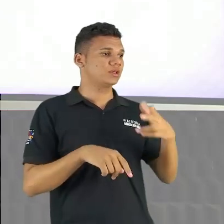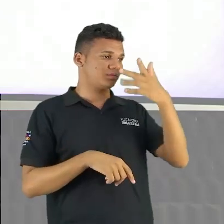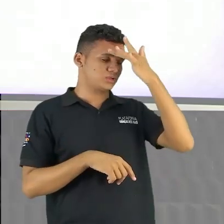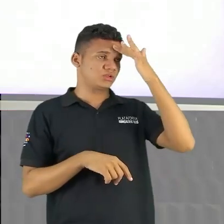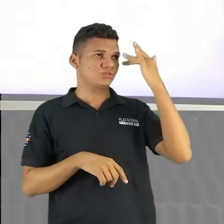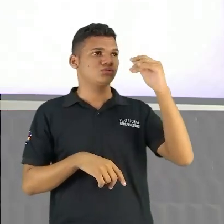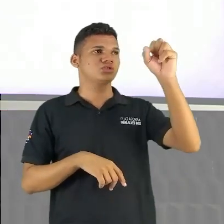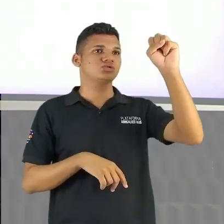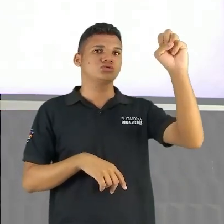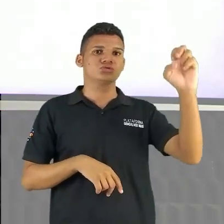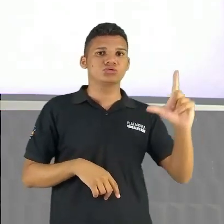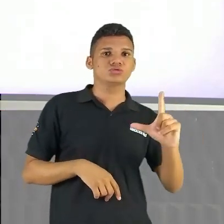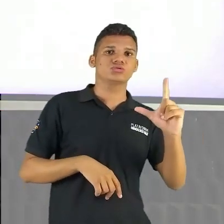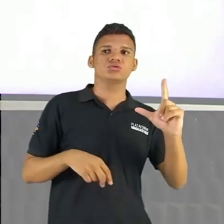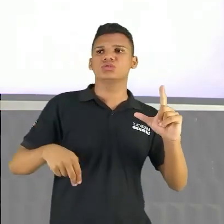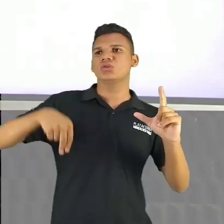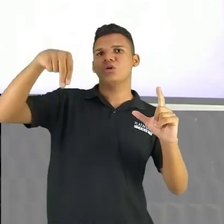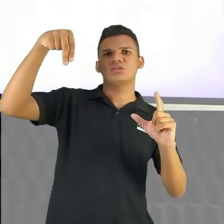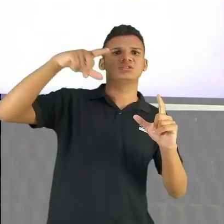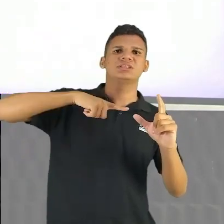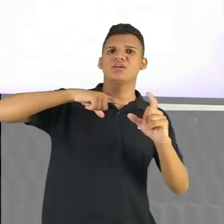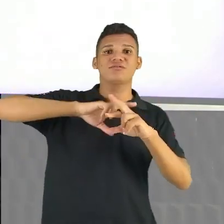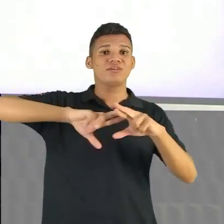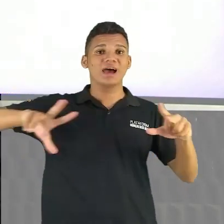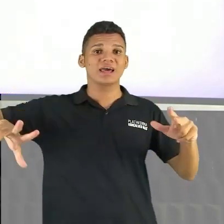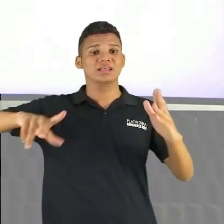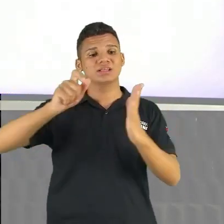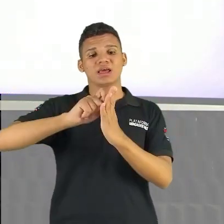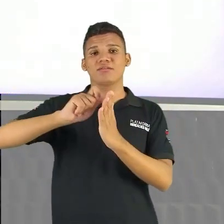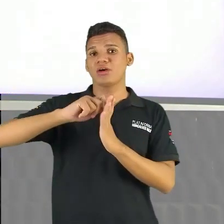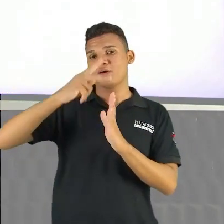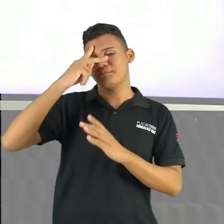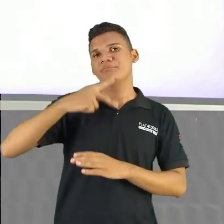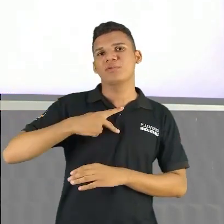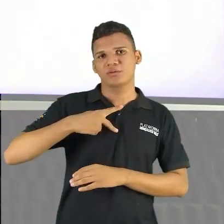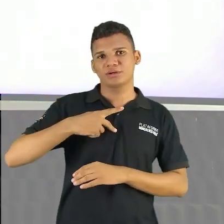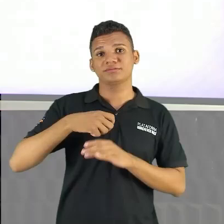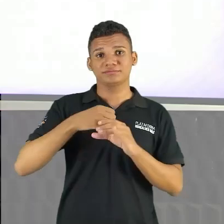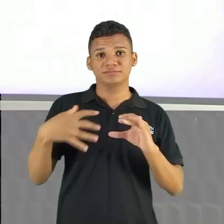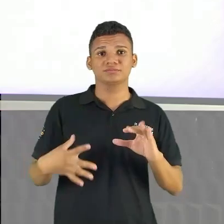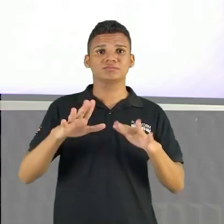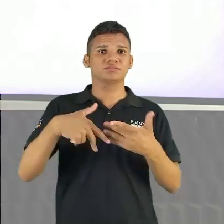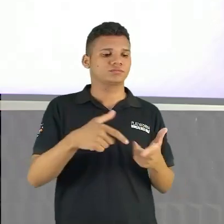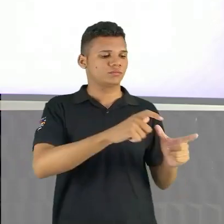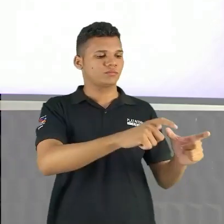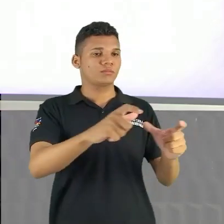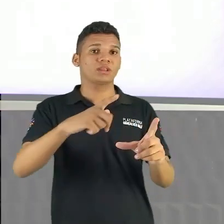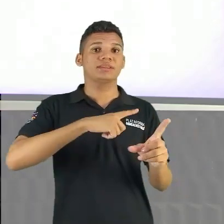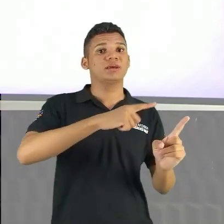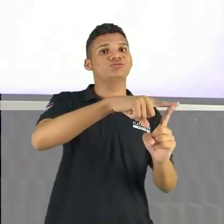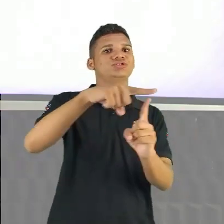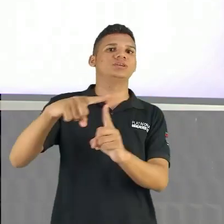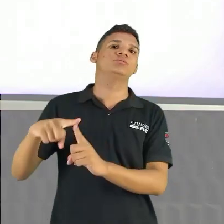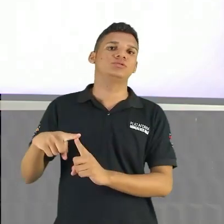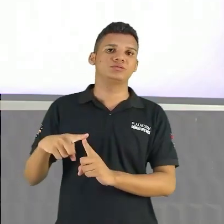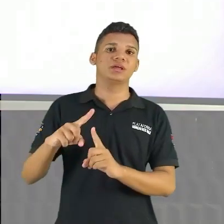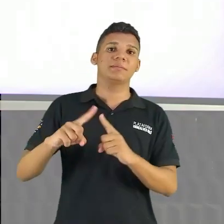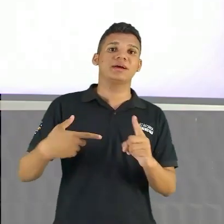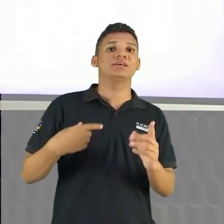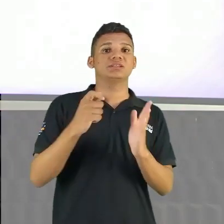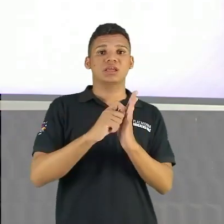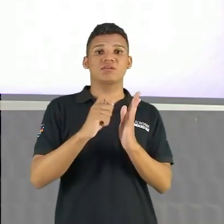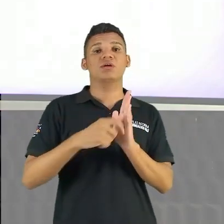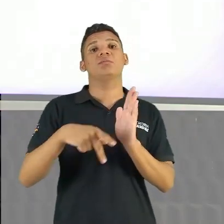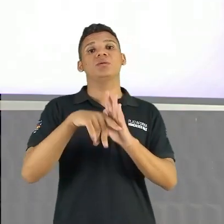escrever de outro do Norte e assim sucessivamente e cada pessoa dentro de cada região de cada sala vai escrever sobre o